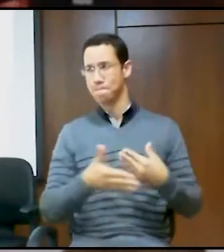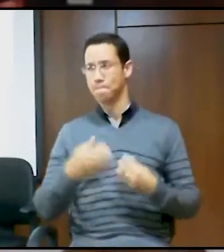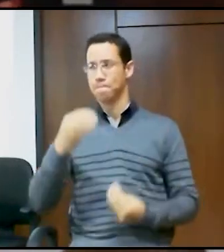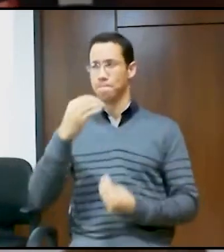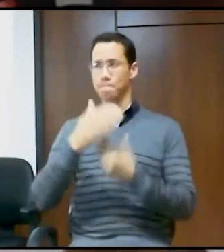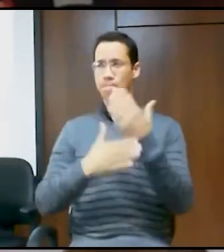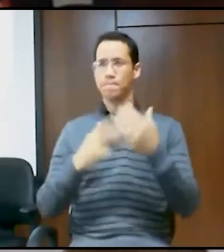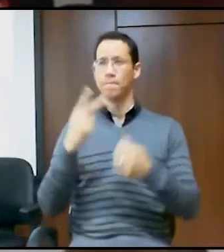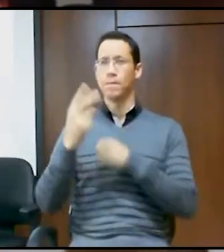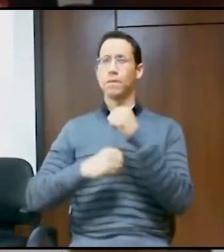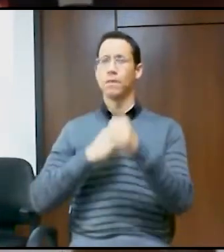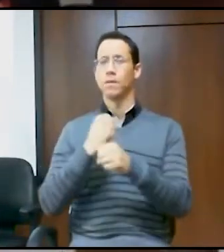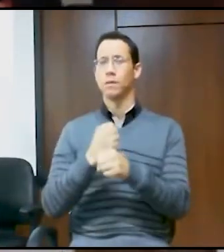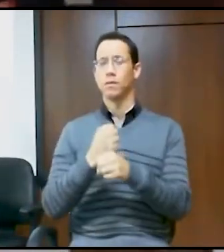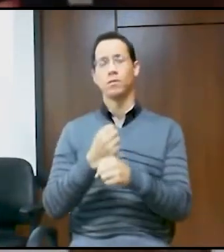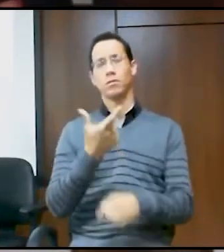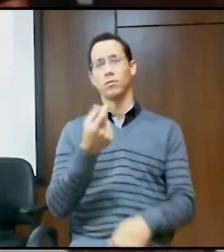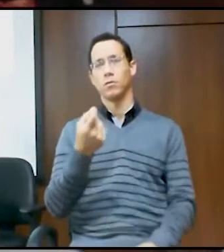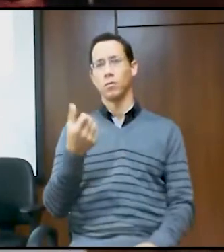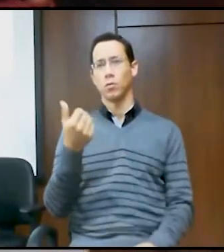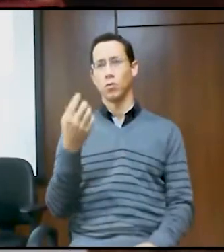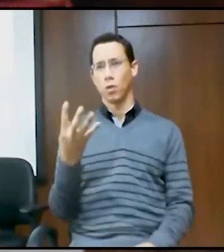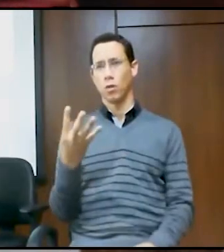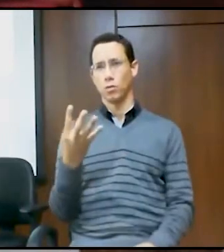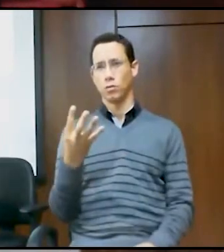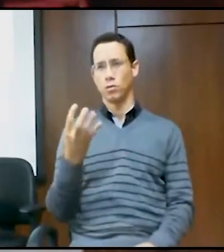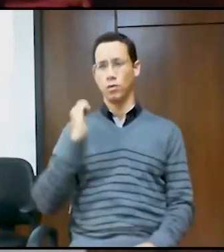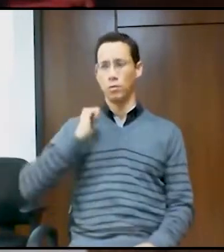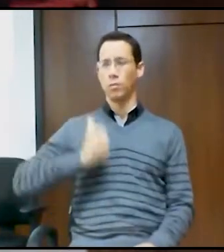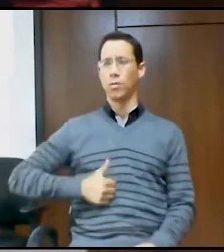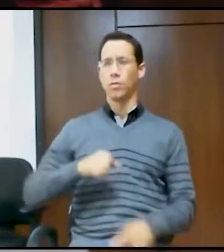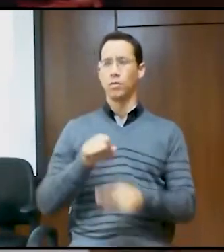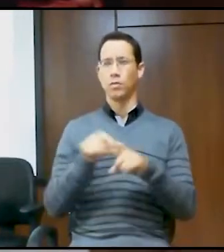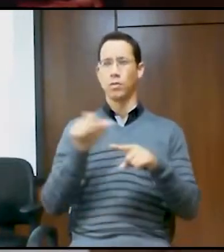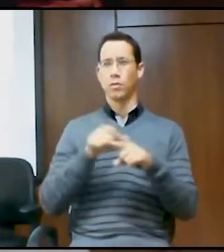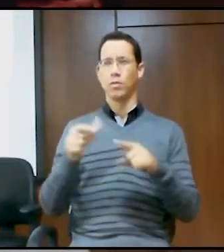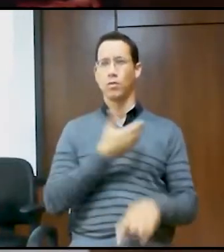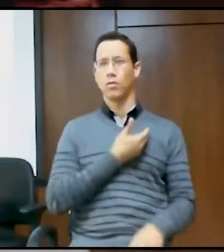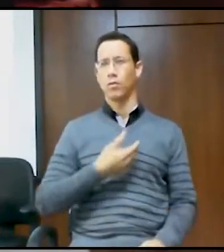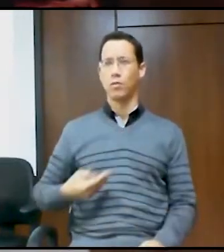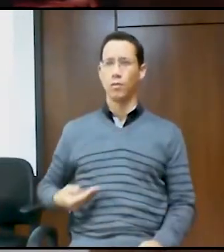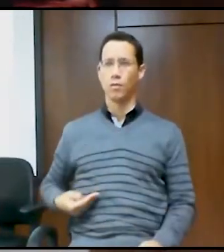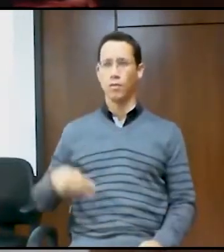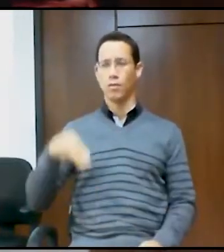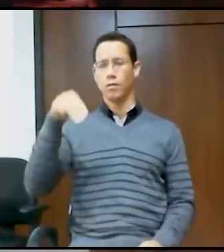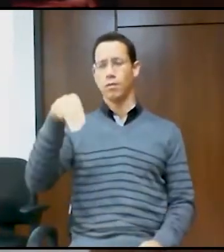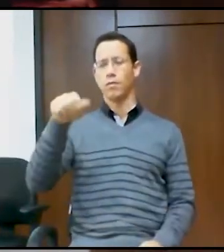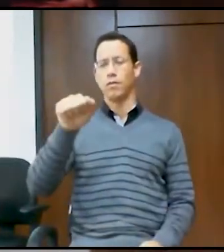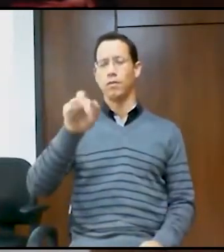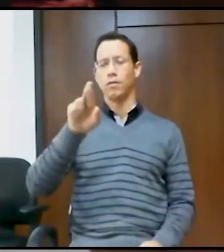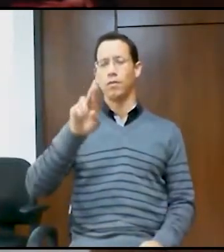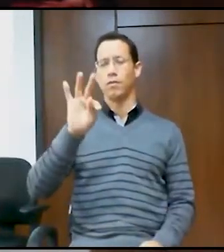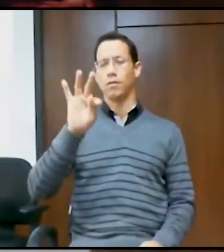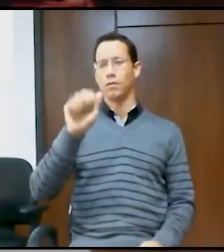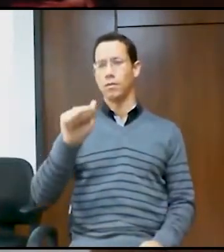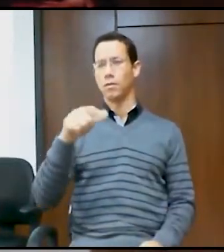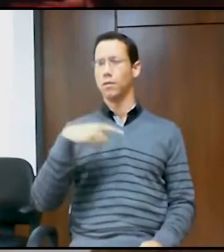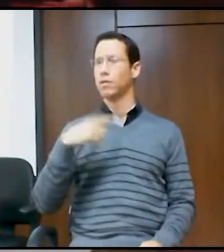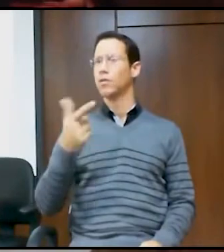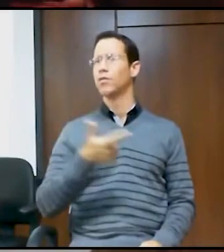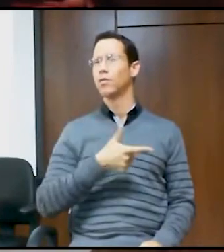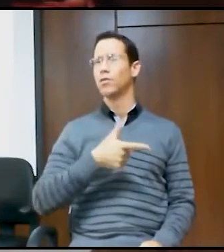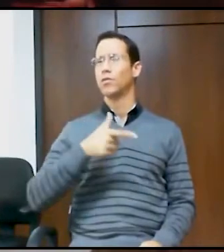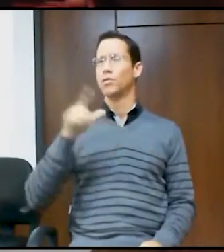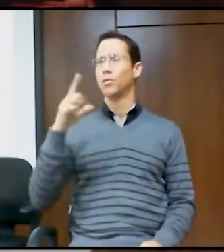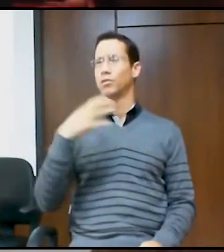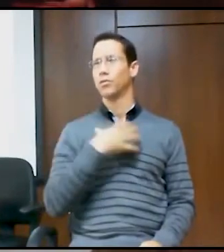em 2004 como Bolsa Aluguel, não como auxílio aluguel, lá no governo Marta, em 2004, ele tinha outra configuração, eu vou mostrar para